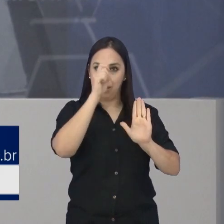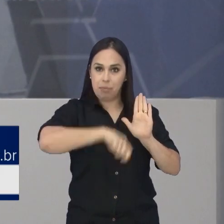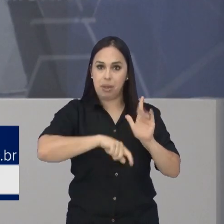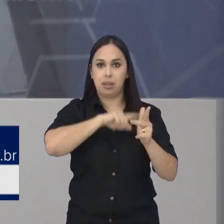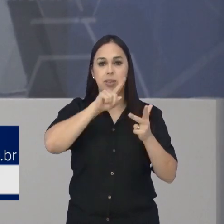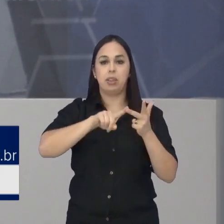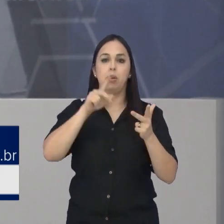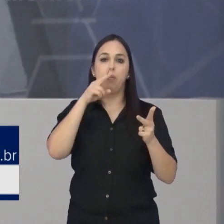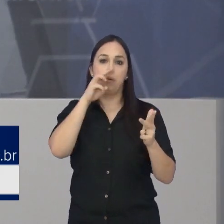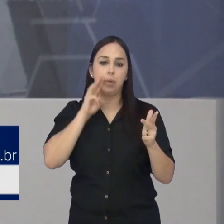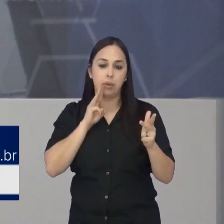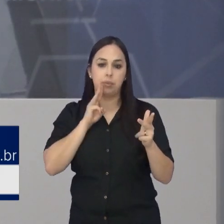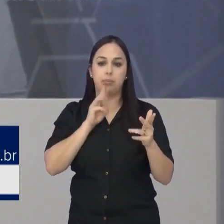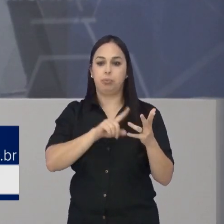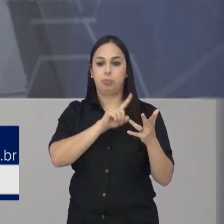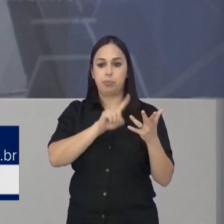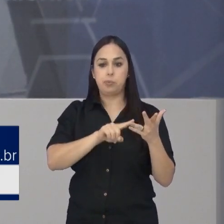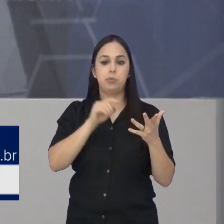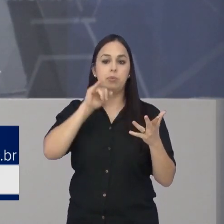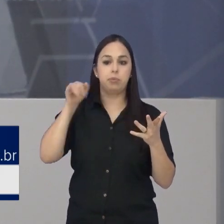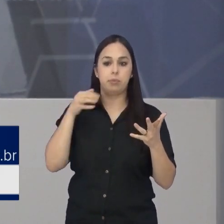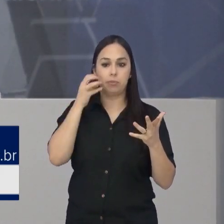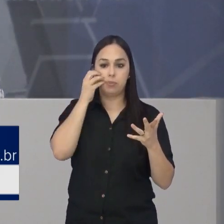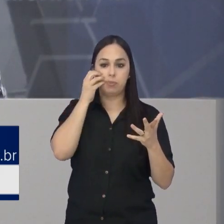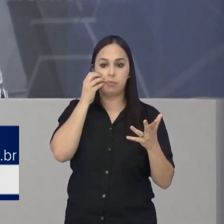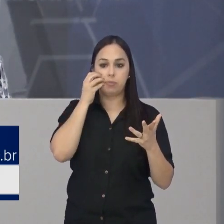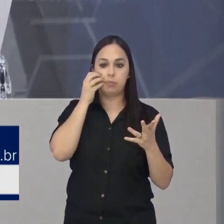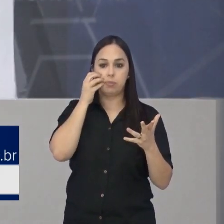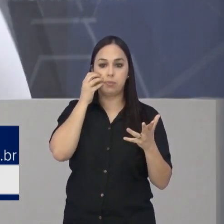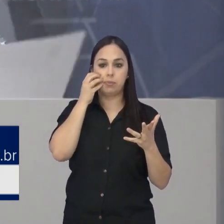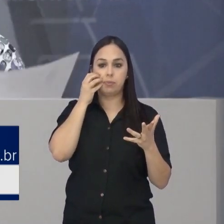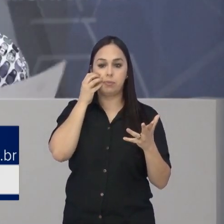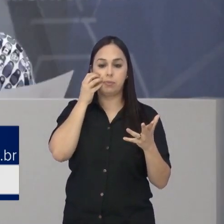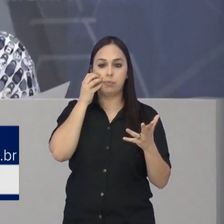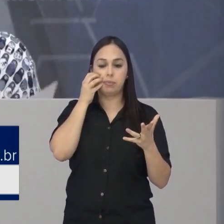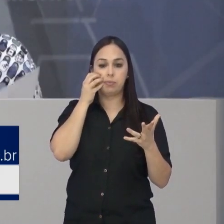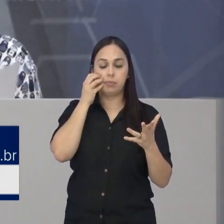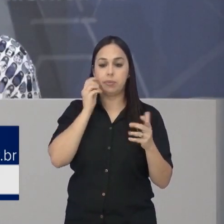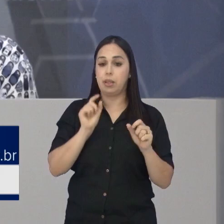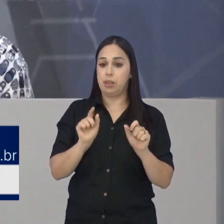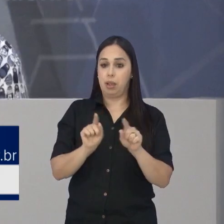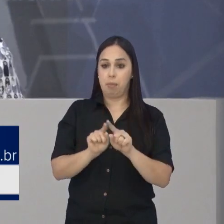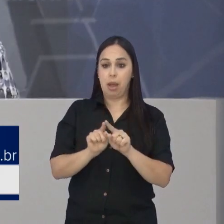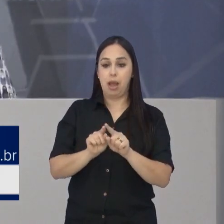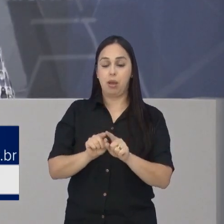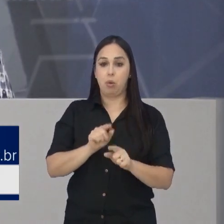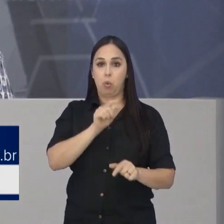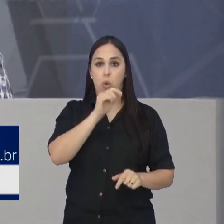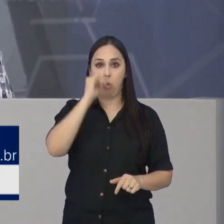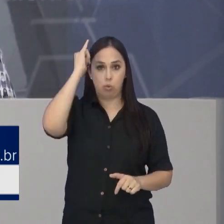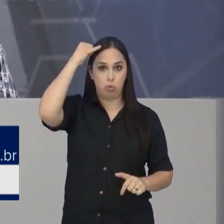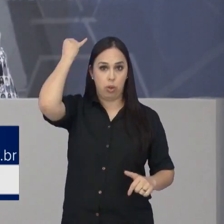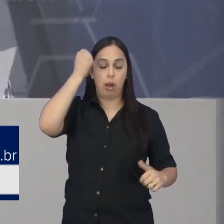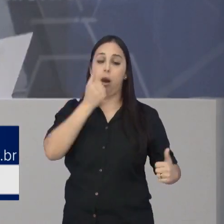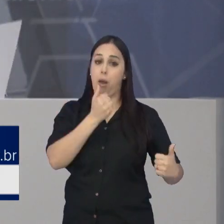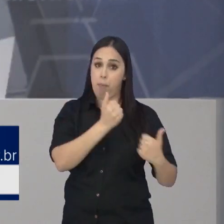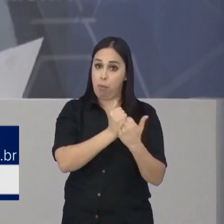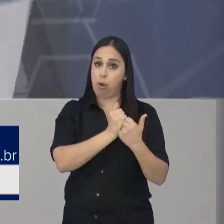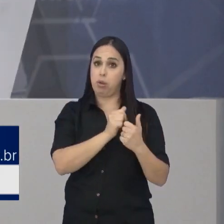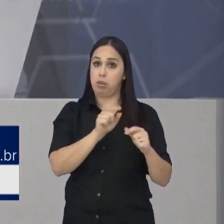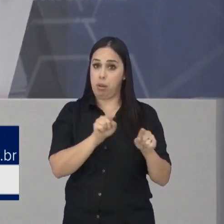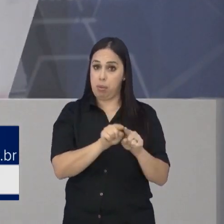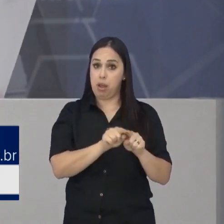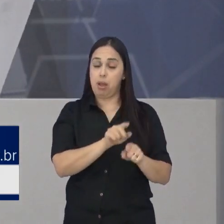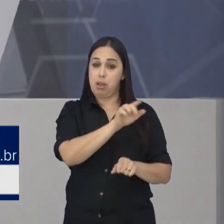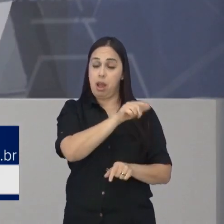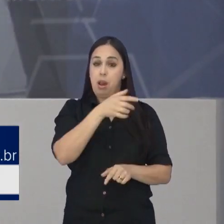Walter Hayashi, a Juliana Fraga, também com o apoio do José Cláudio, que deu